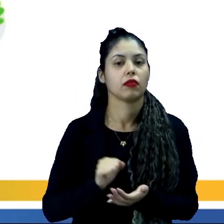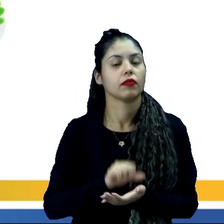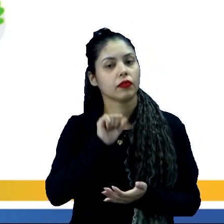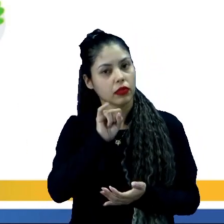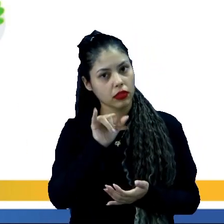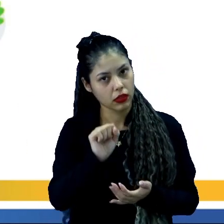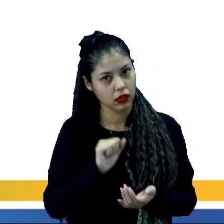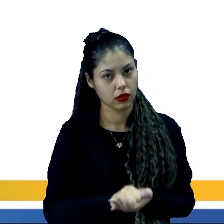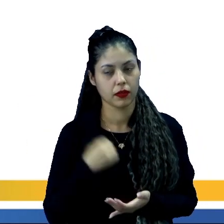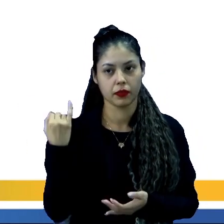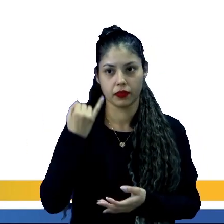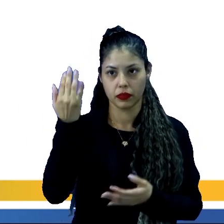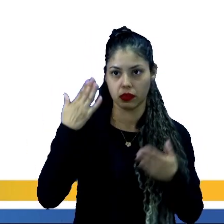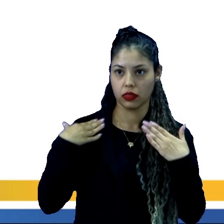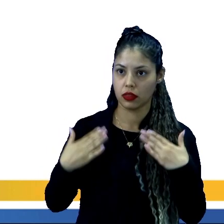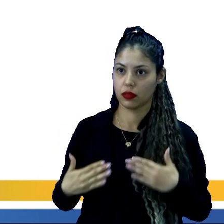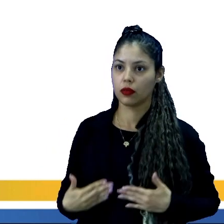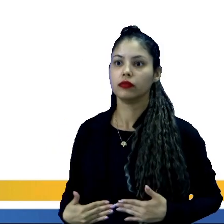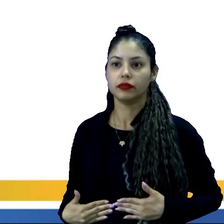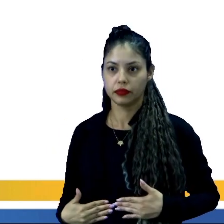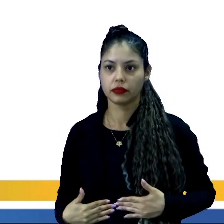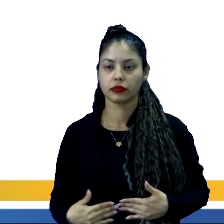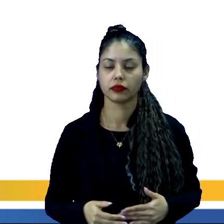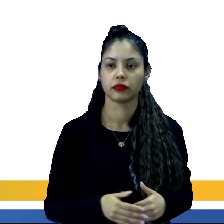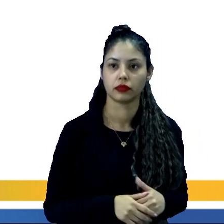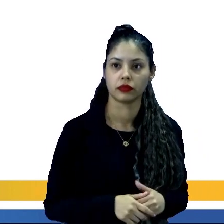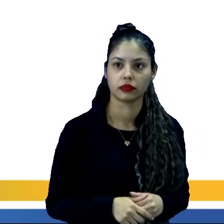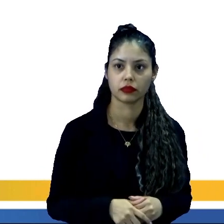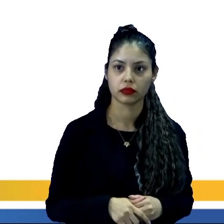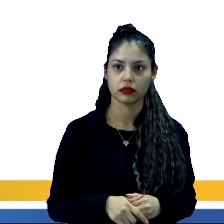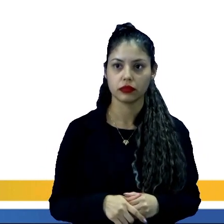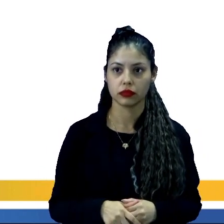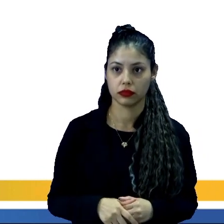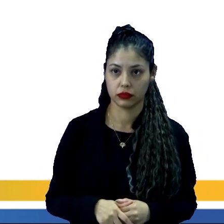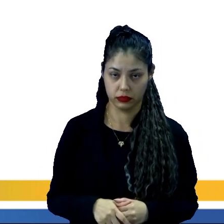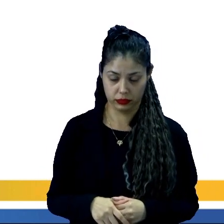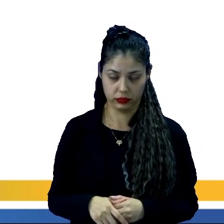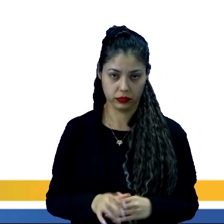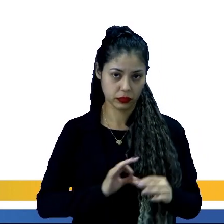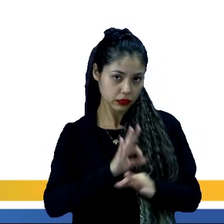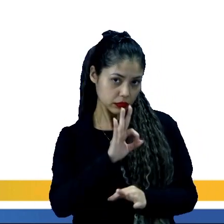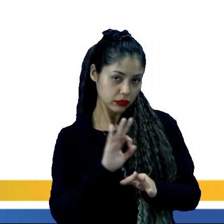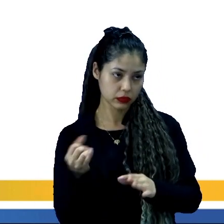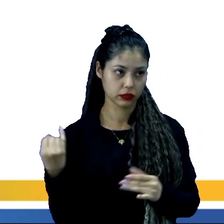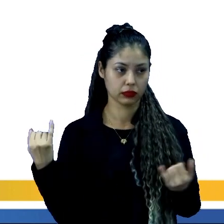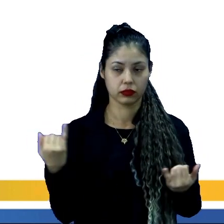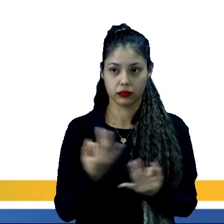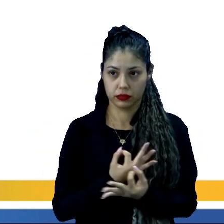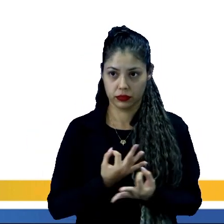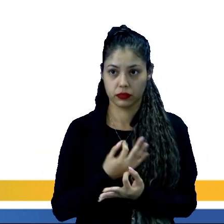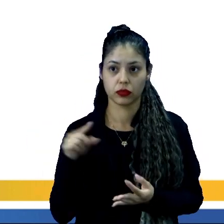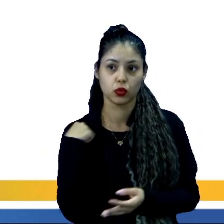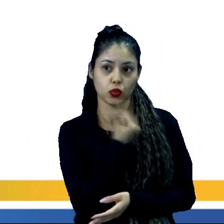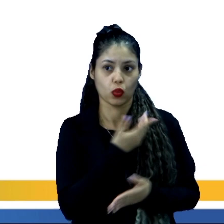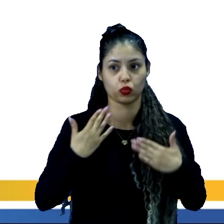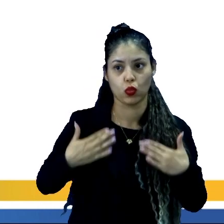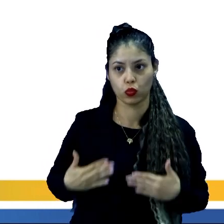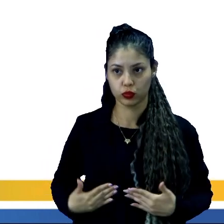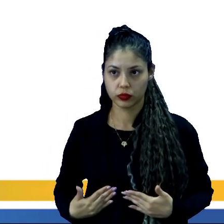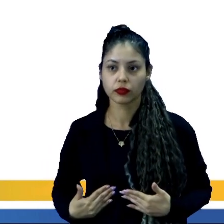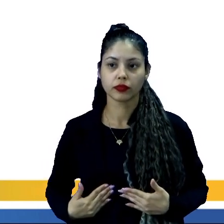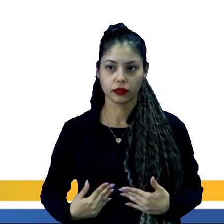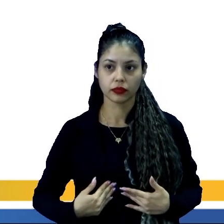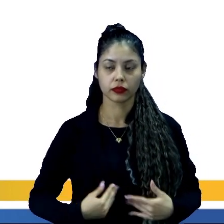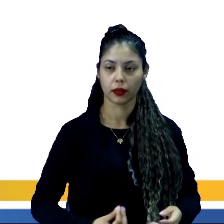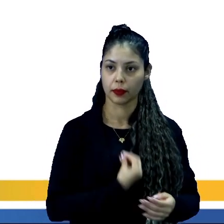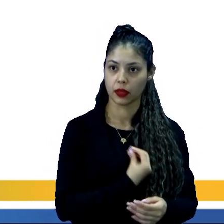sais minerais que são extremamente importantes ali para o nosso organismo, né, para o funcionamento adequado do nosso organismo. Então,